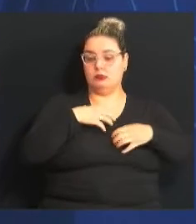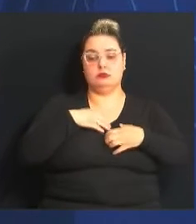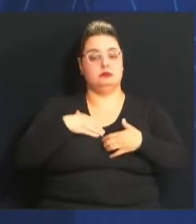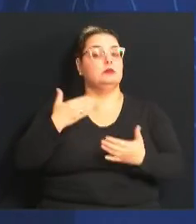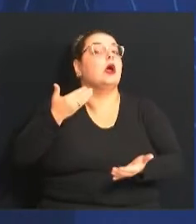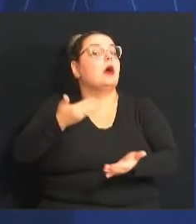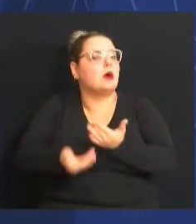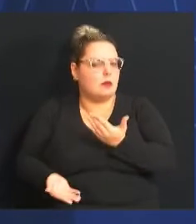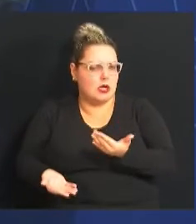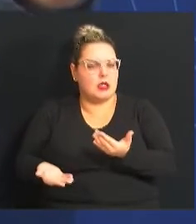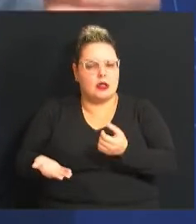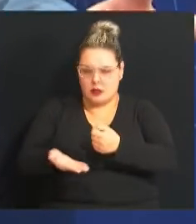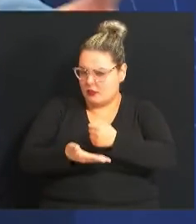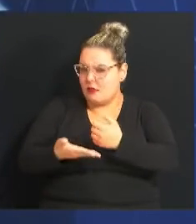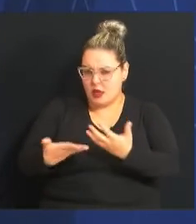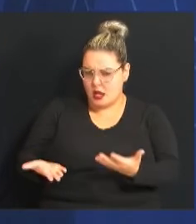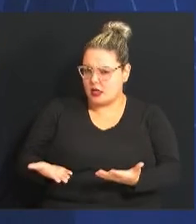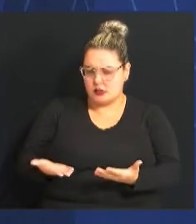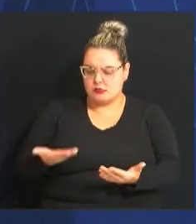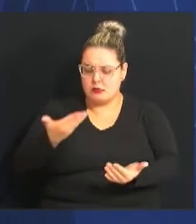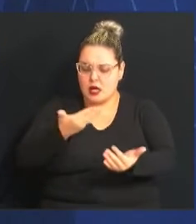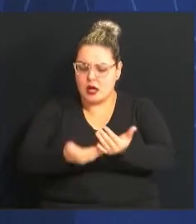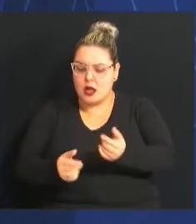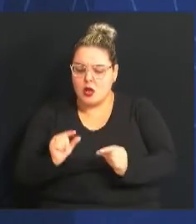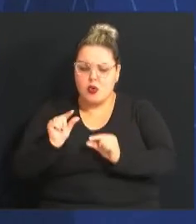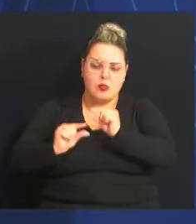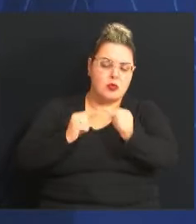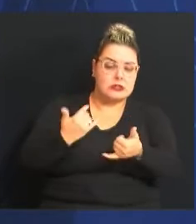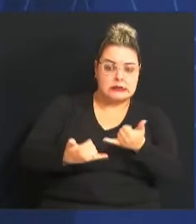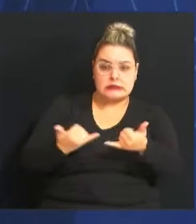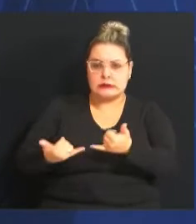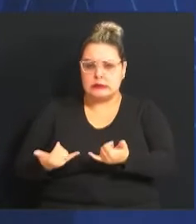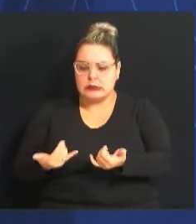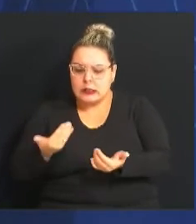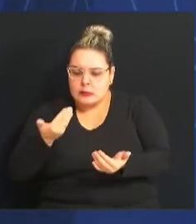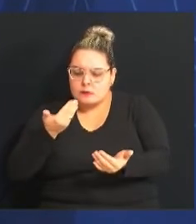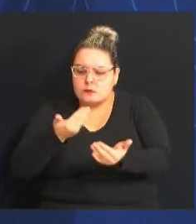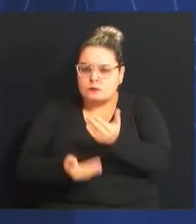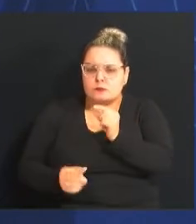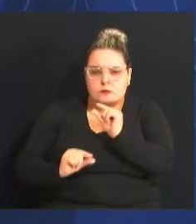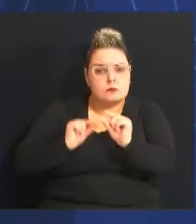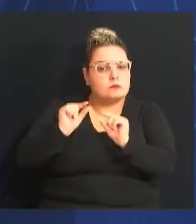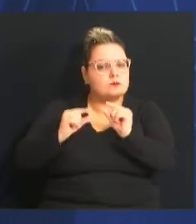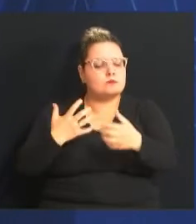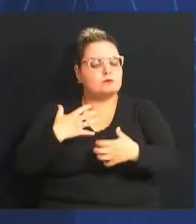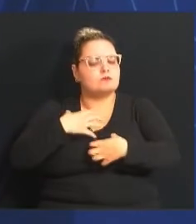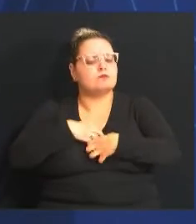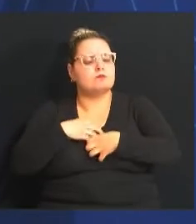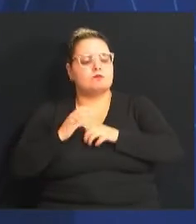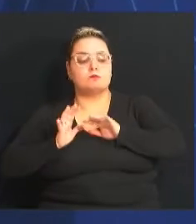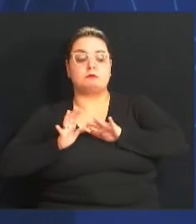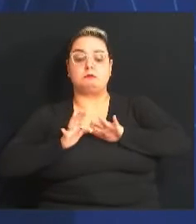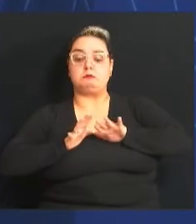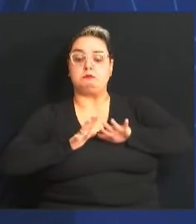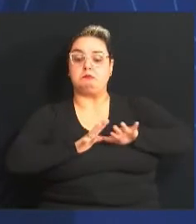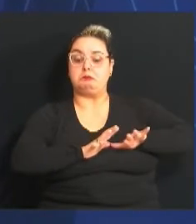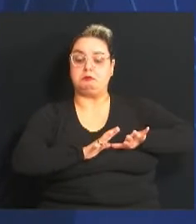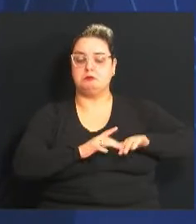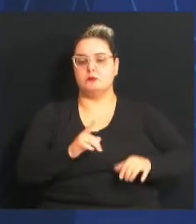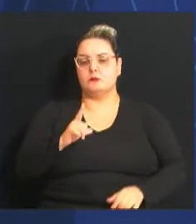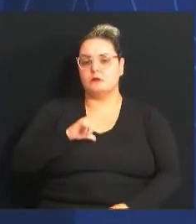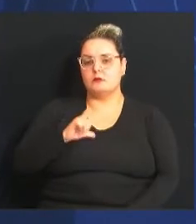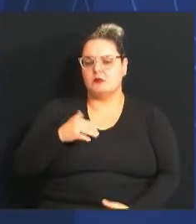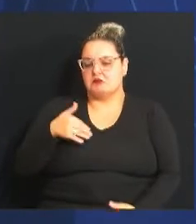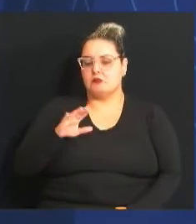algumas essências, perdendo um pouquinho dessas brincadeiras e perdendo também um pouquinho desses sentimentos. Às vezes tem e a gente negligencia, às vezes